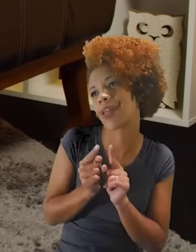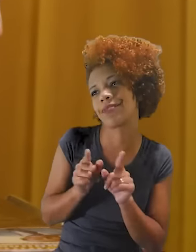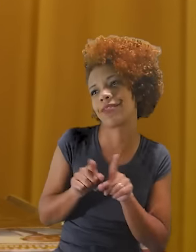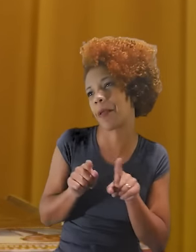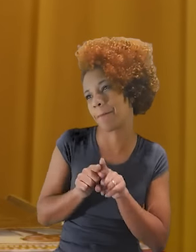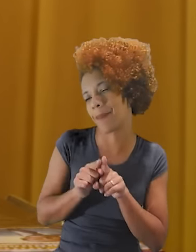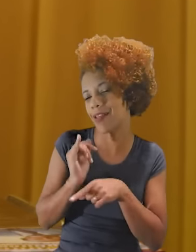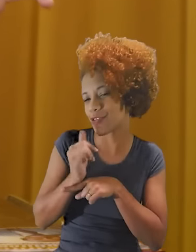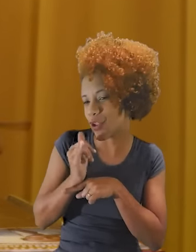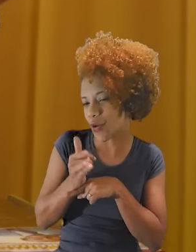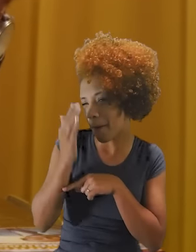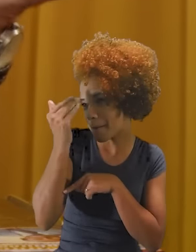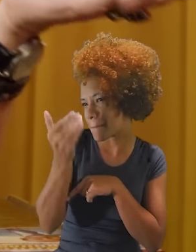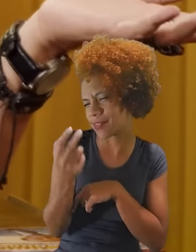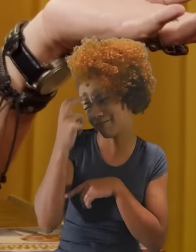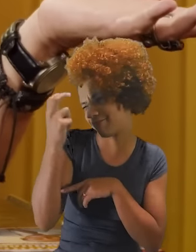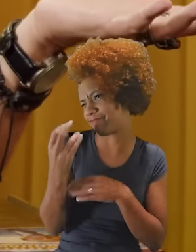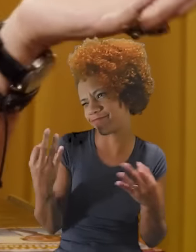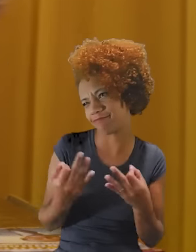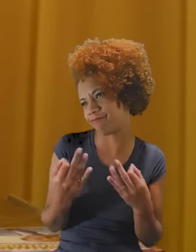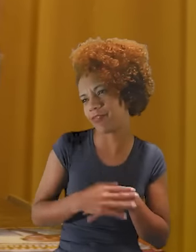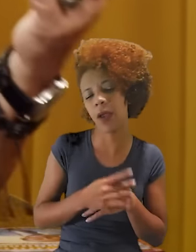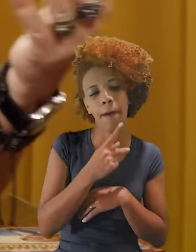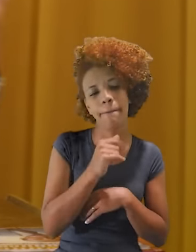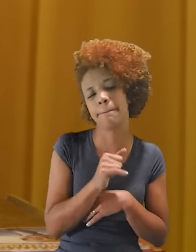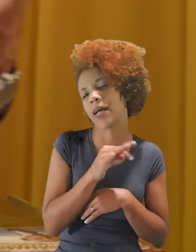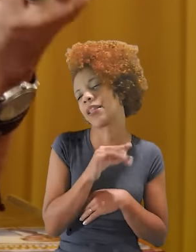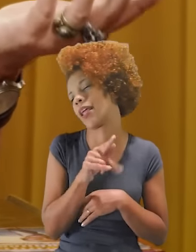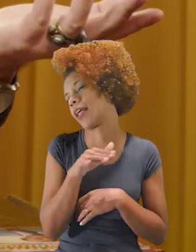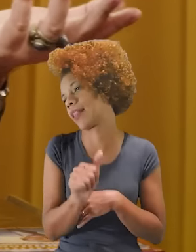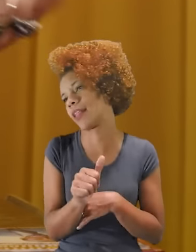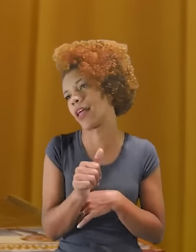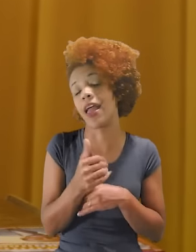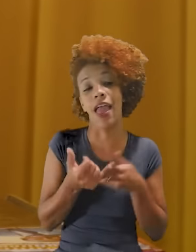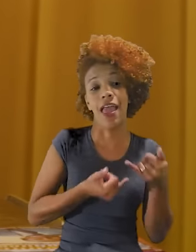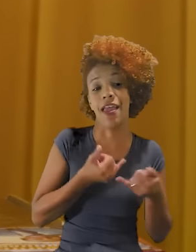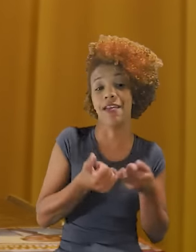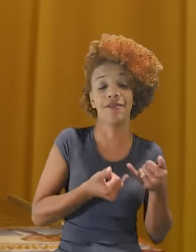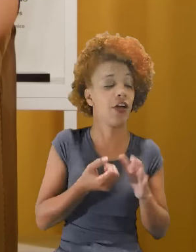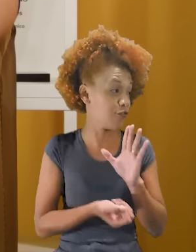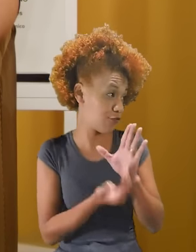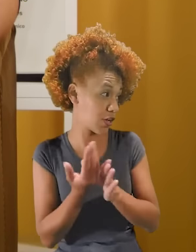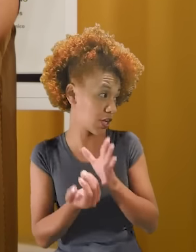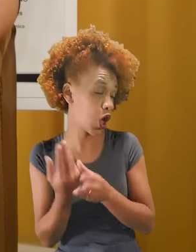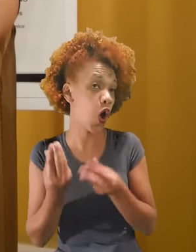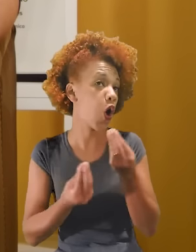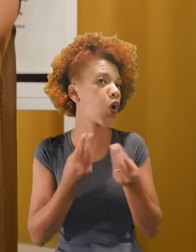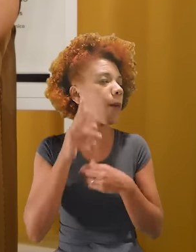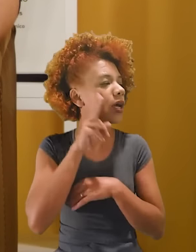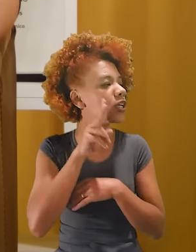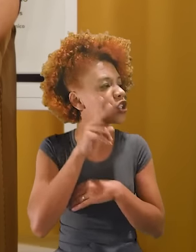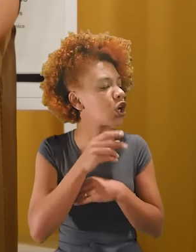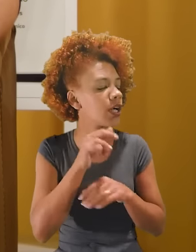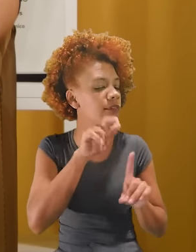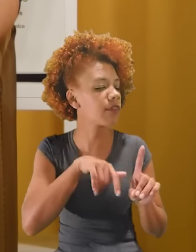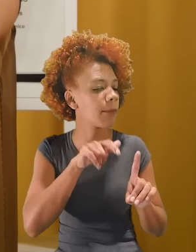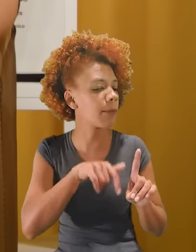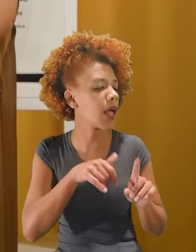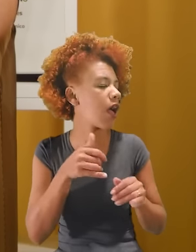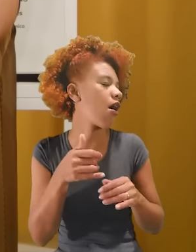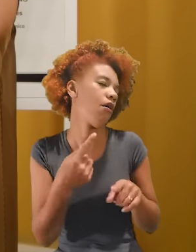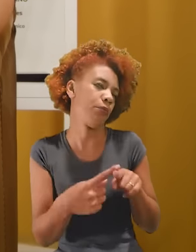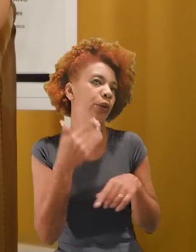Esses mockumentaries, né? Esses documentários falsos que era genial. Sim. Que ele põe o Pateta fazendo, então era muito divertido. E isso ele aí, foi cara. Criando. E como é que é a história da criação dos personagens